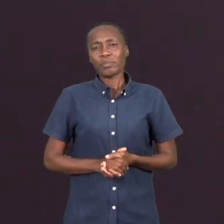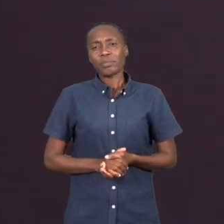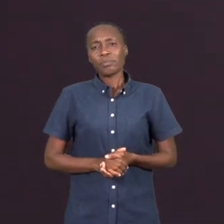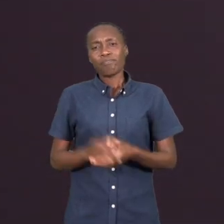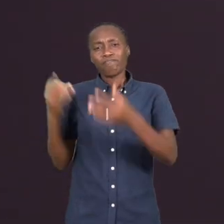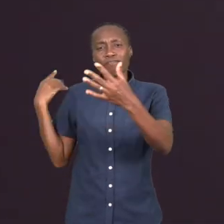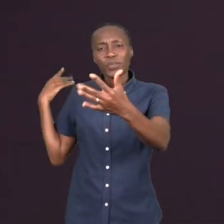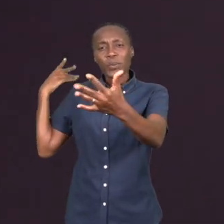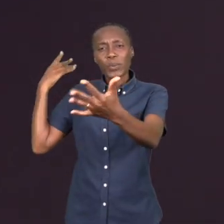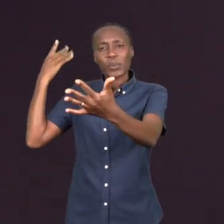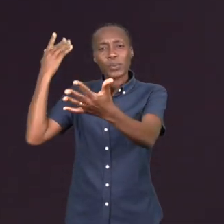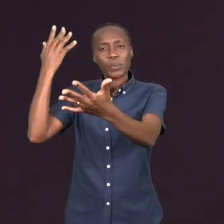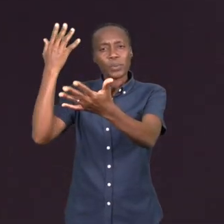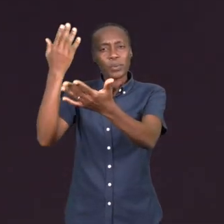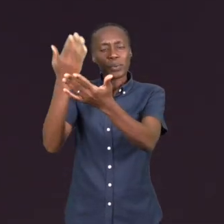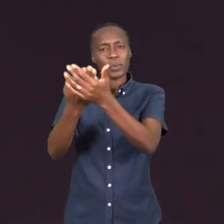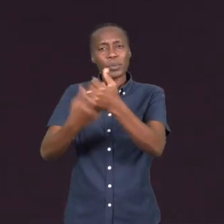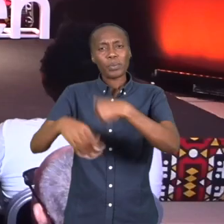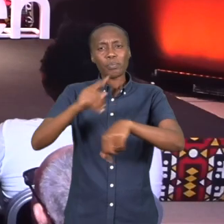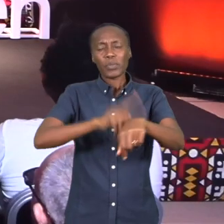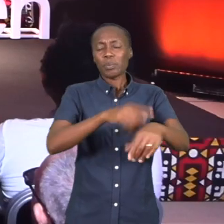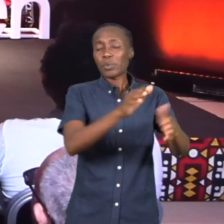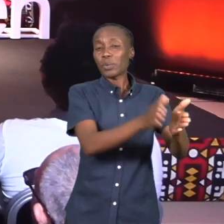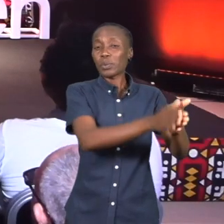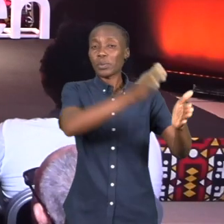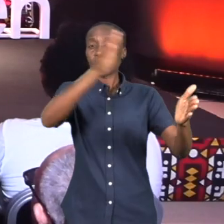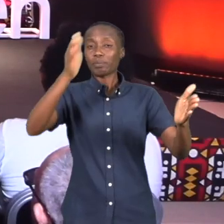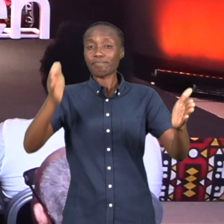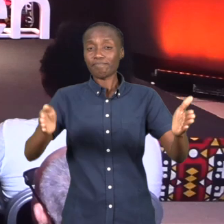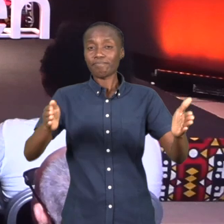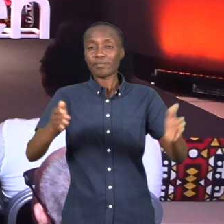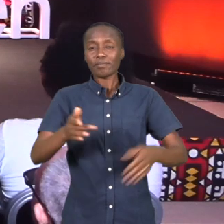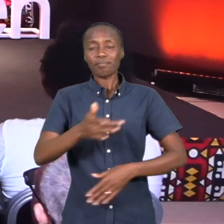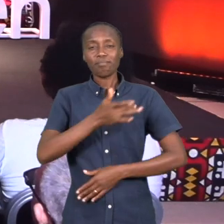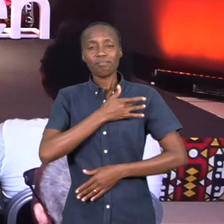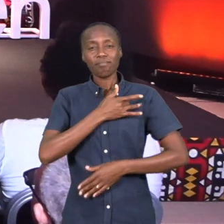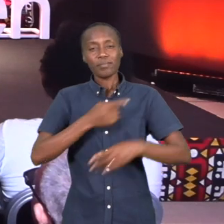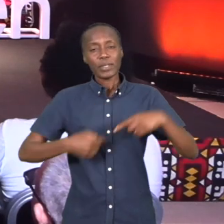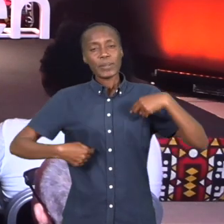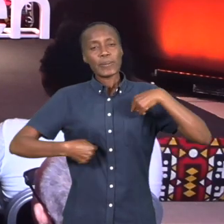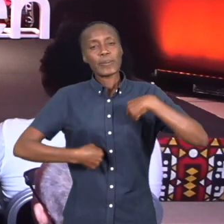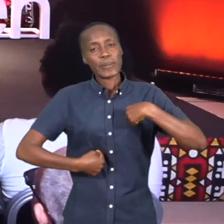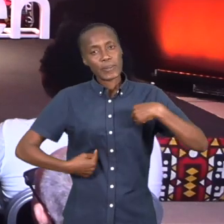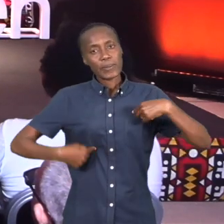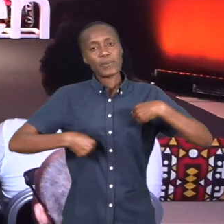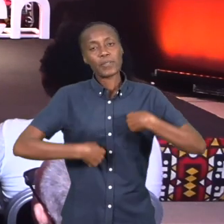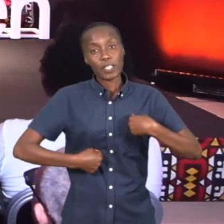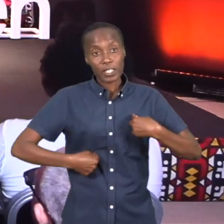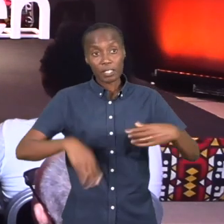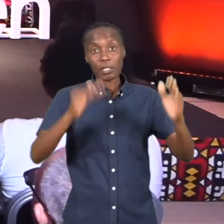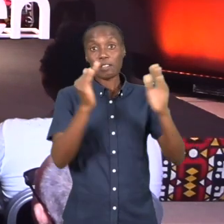Por muito tempo, eu tentei sobreviver à pressão que sofri enquanto dona de casa, estudante e